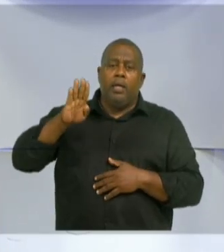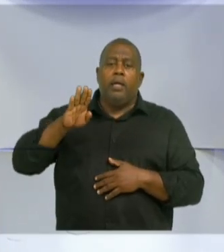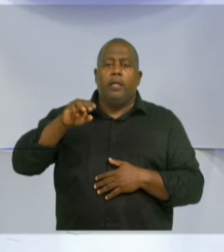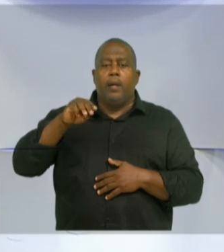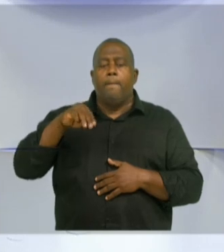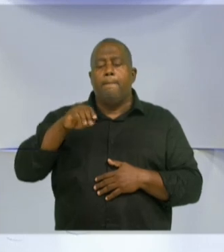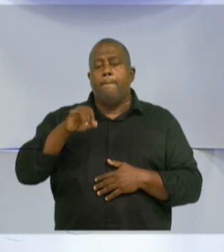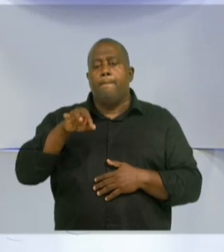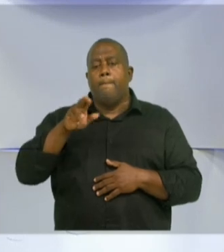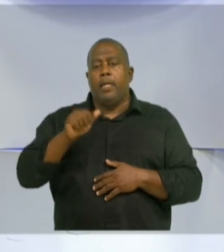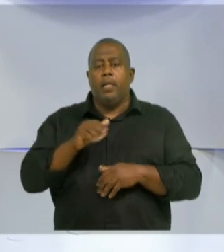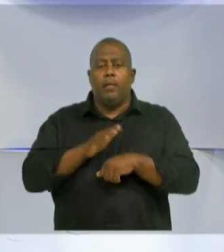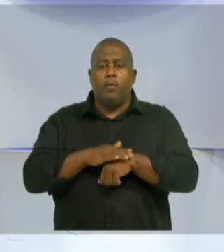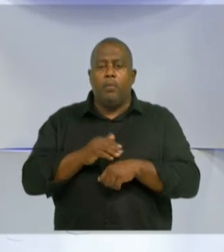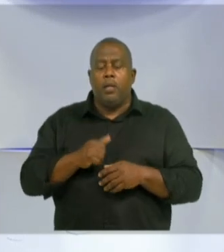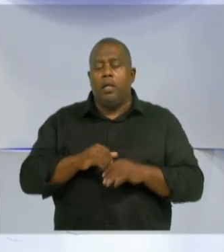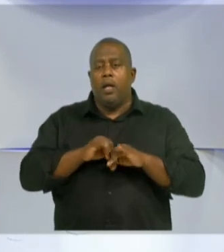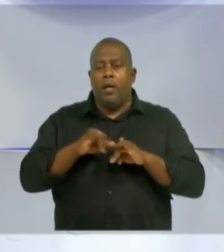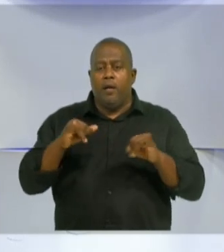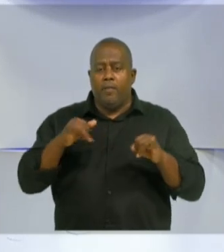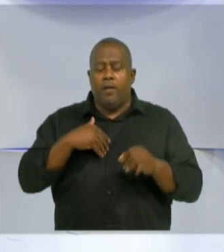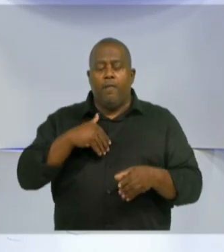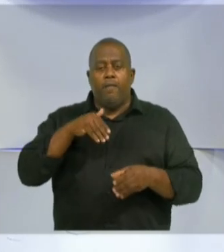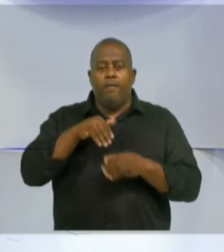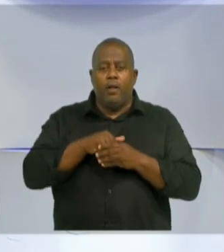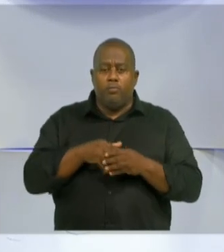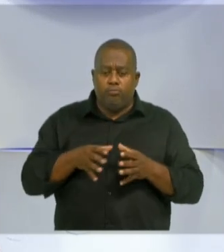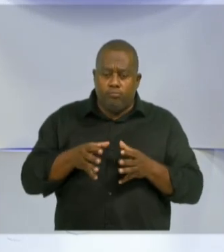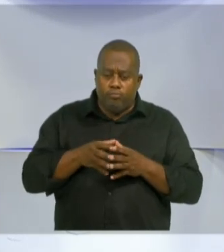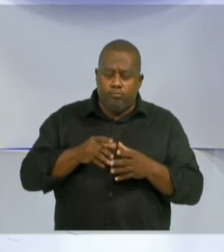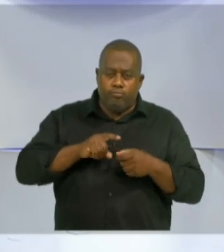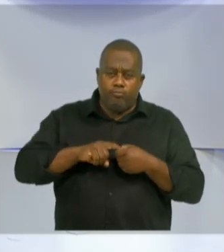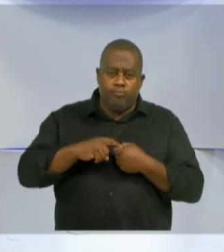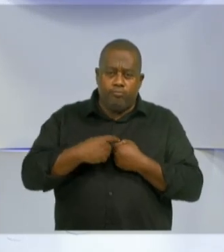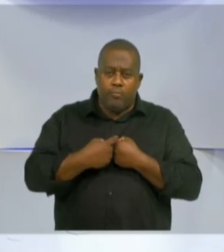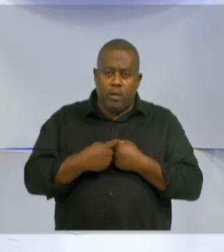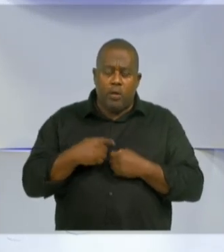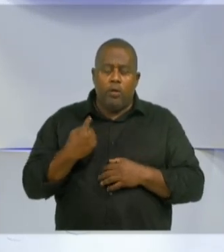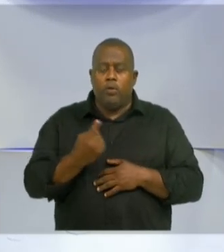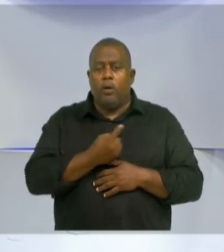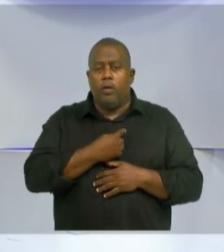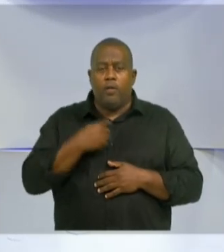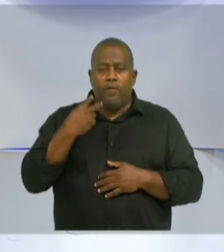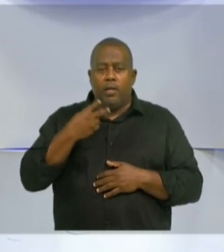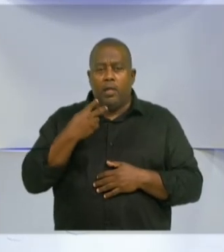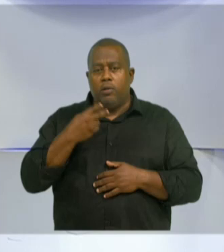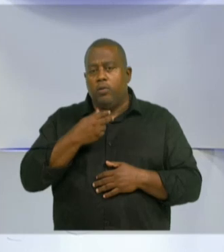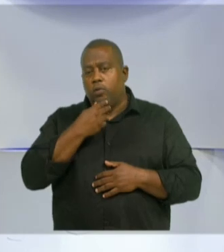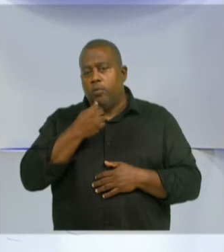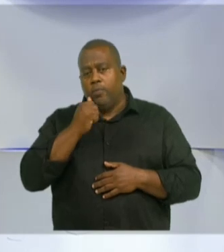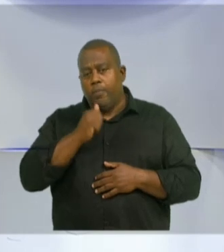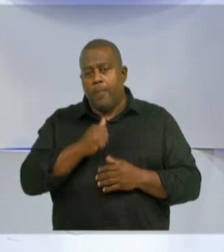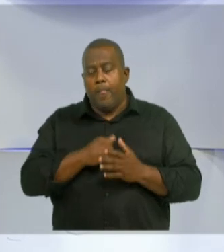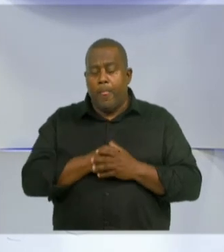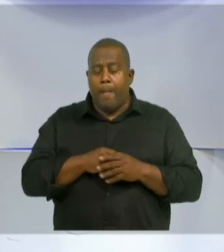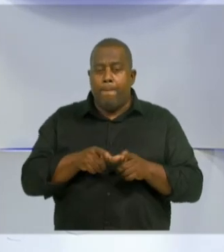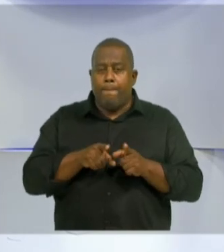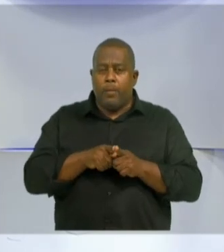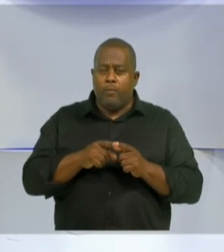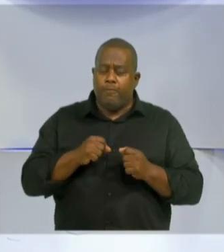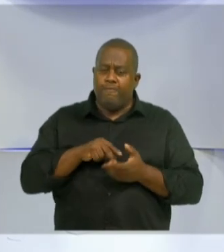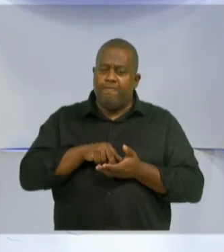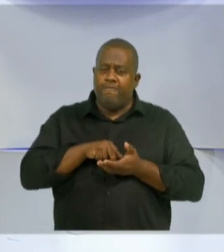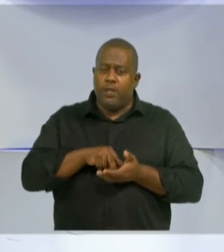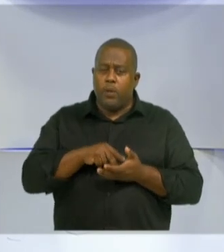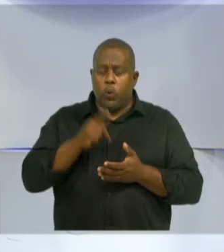nesse momento dizer Vote na nossas na nossa Coligação para os nossos vereadores e vereadoras estamos para